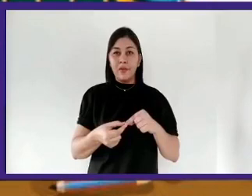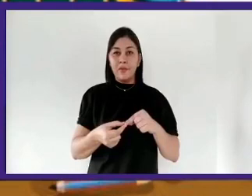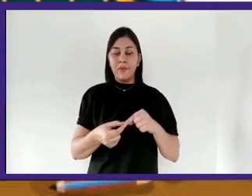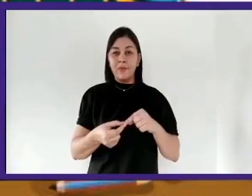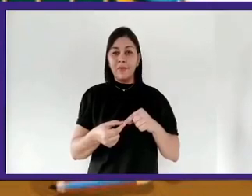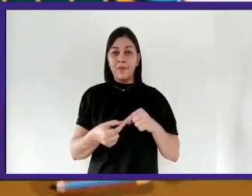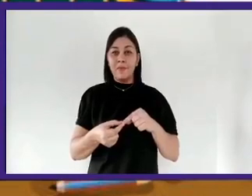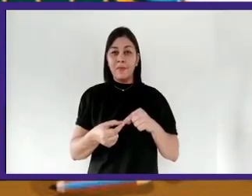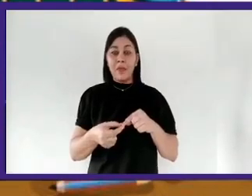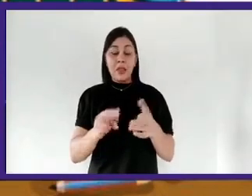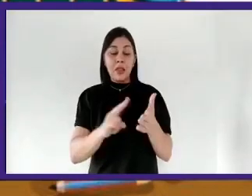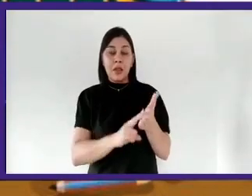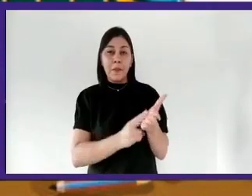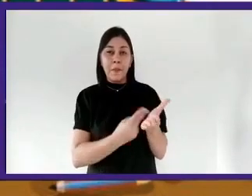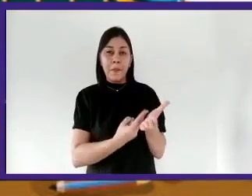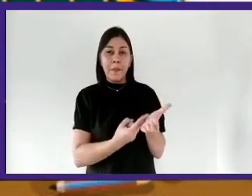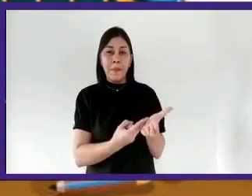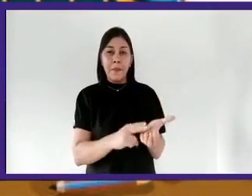sopa de